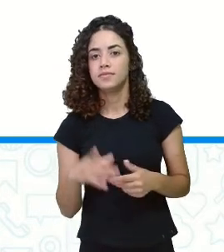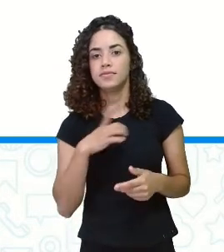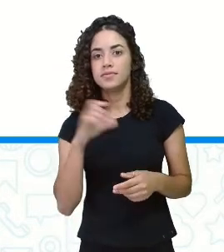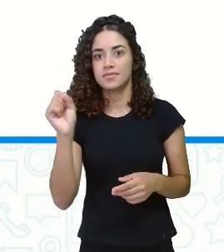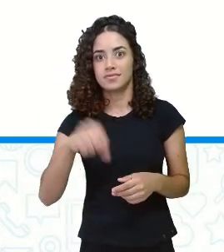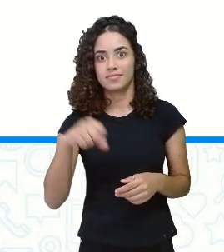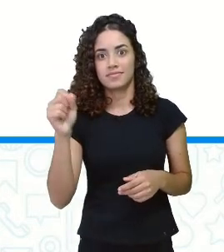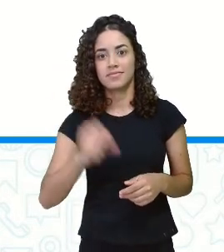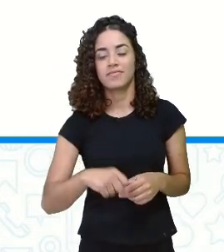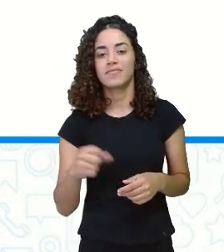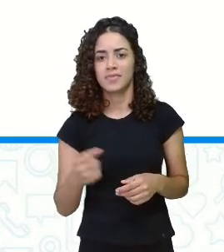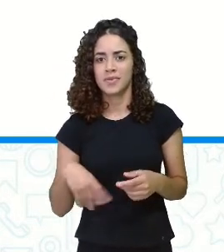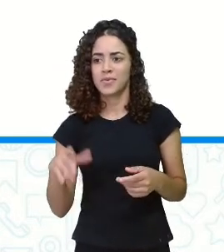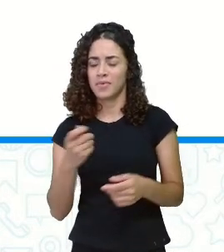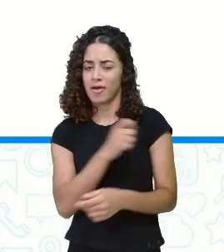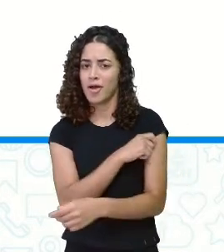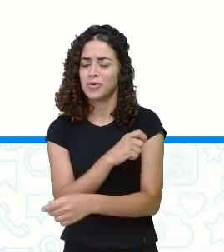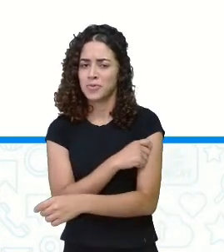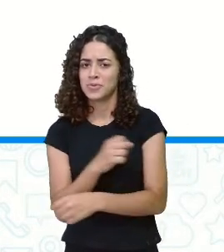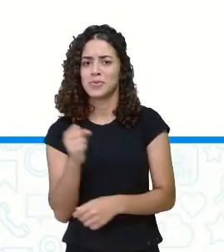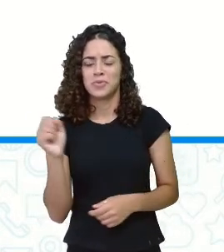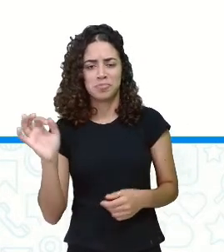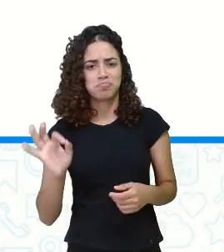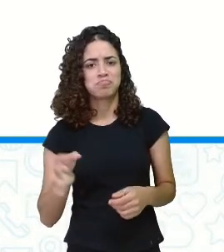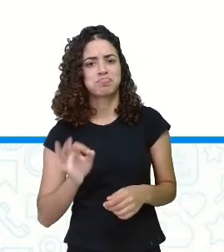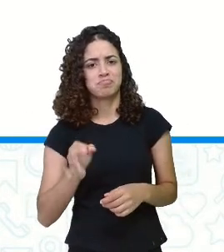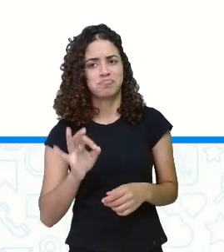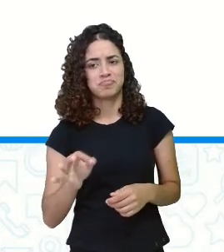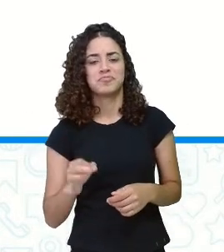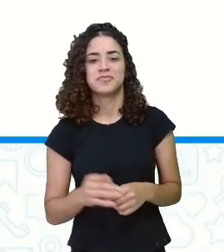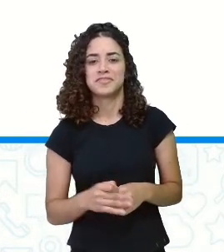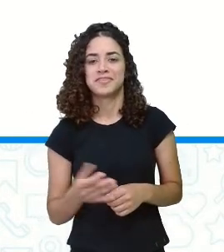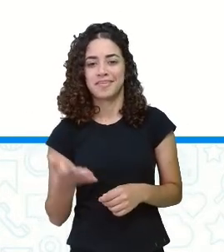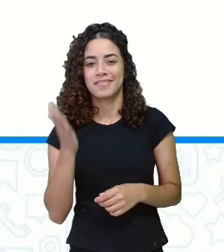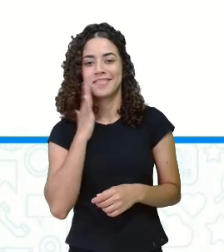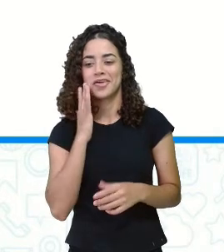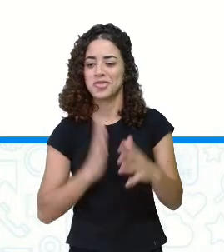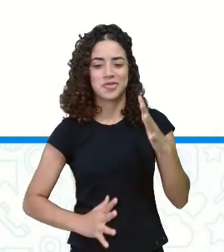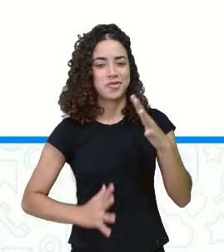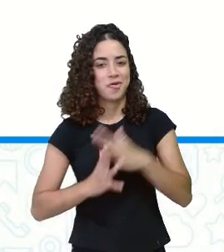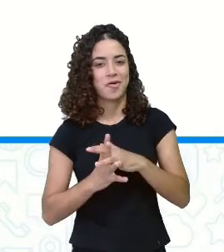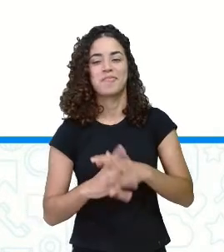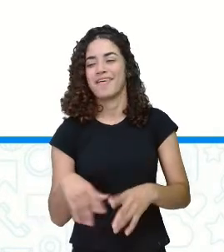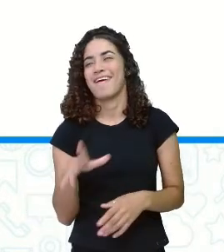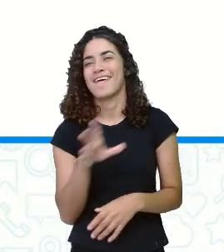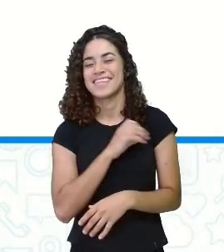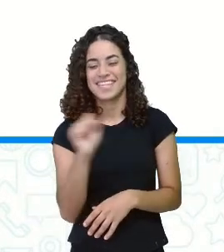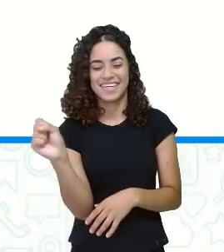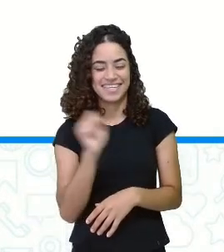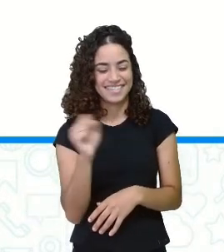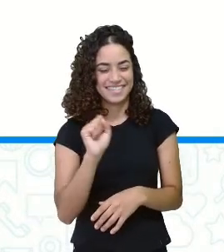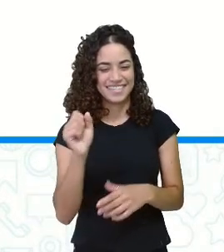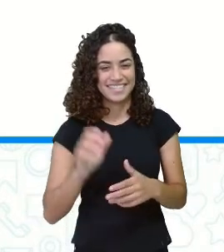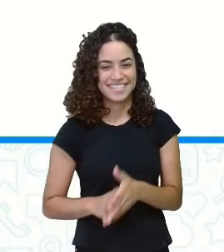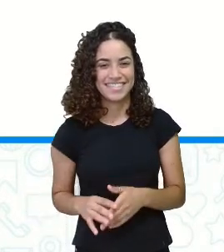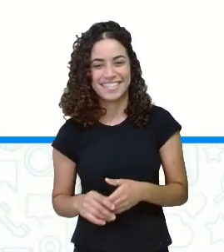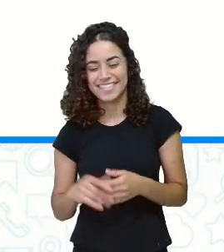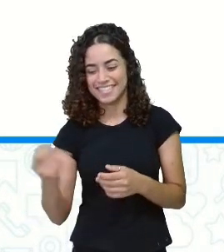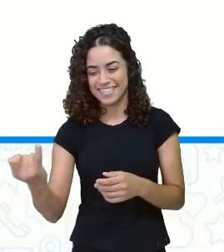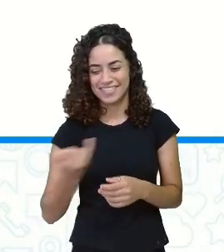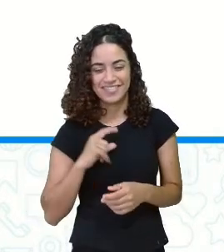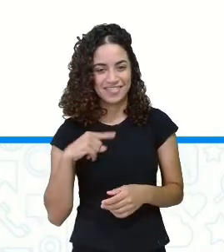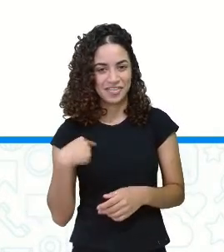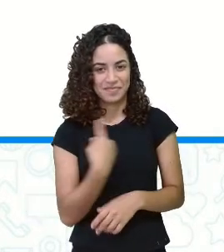sim, menina. Esse pessoal não para, não. É o pessoal show de bola aqui do terceiro ano. Adoro. Também. Conta aí pra